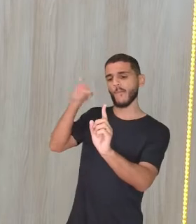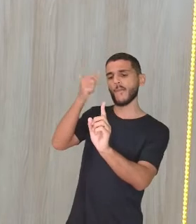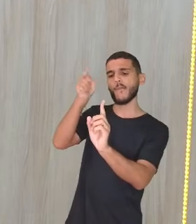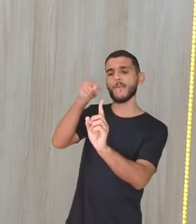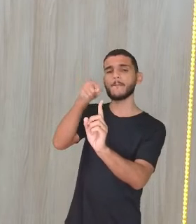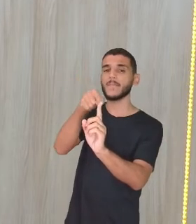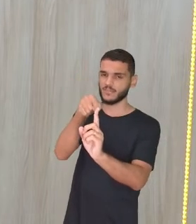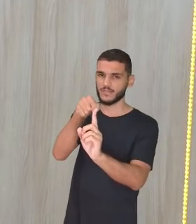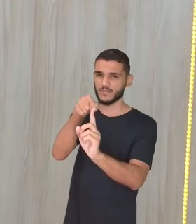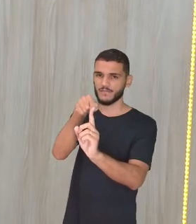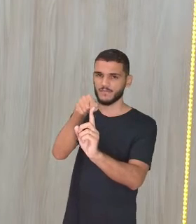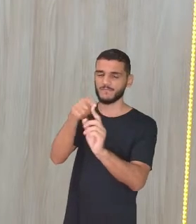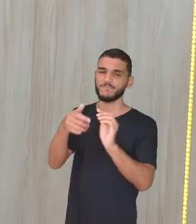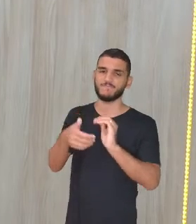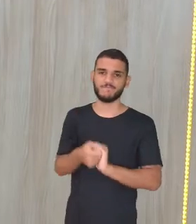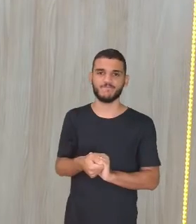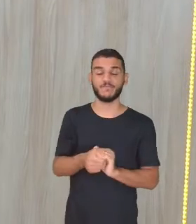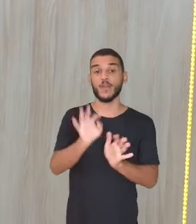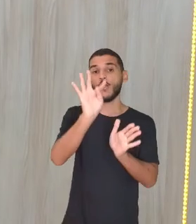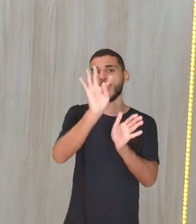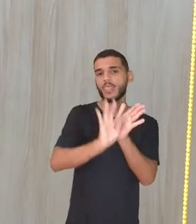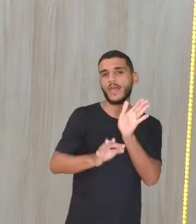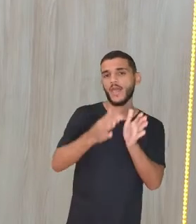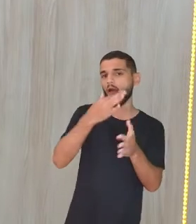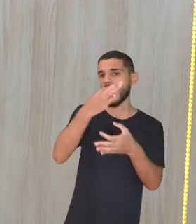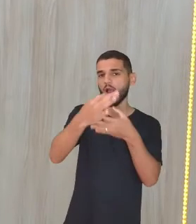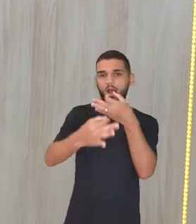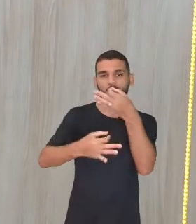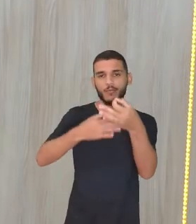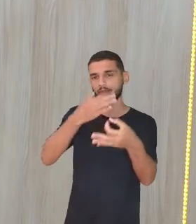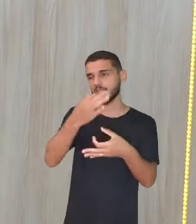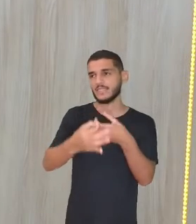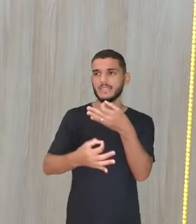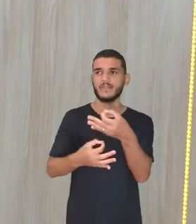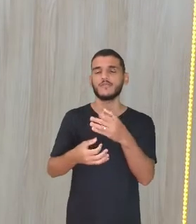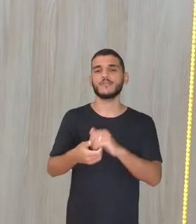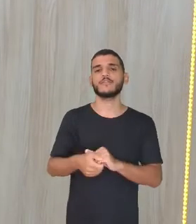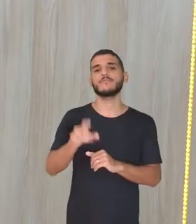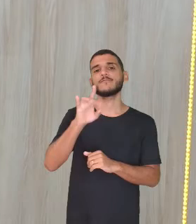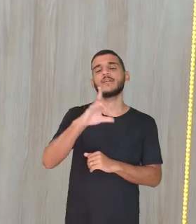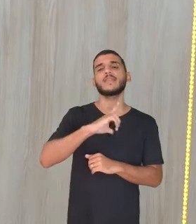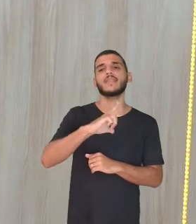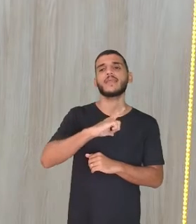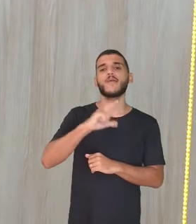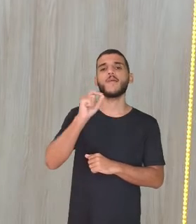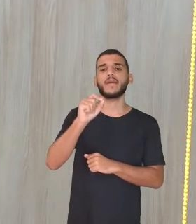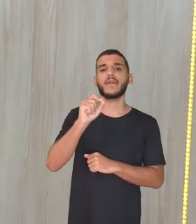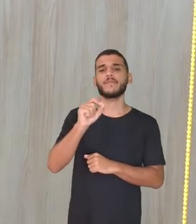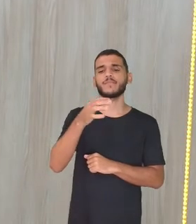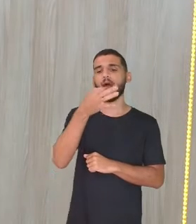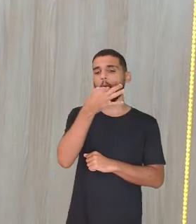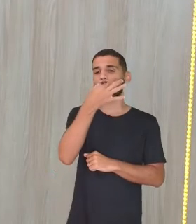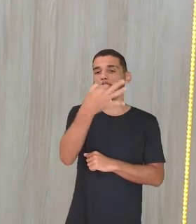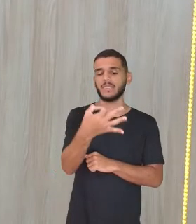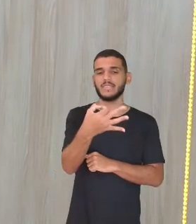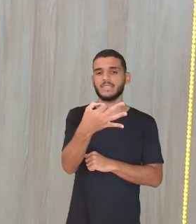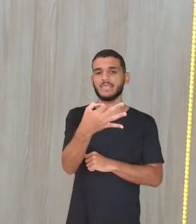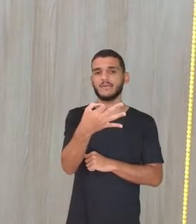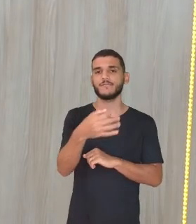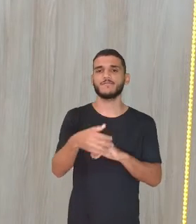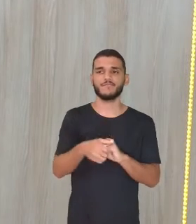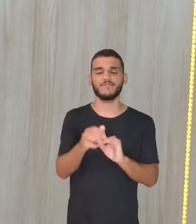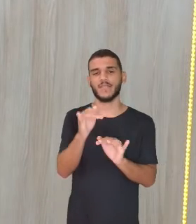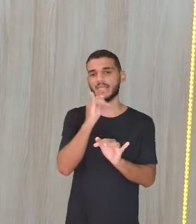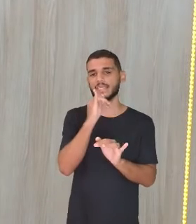texto argumentativo, imagine que você comece esse texto argumentativo, você tenha somente a sua opinião, você cria